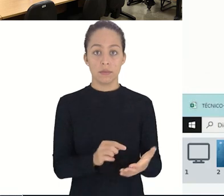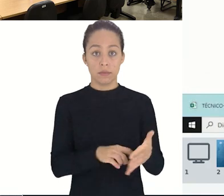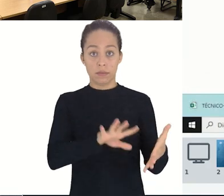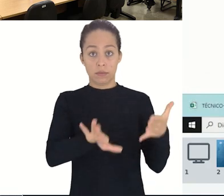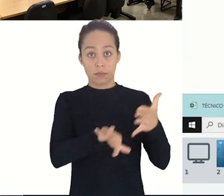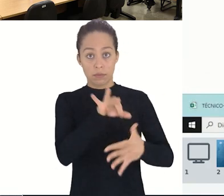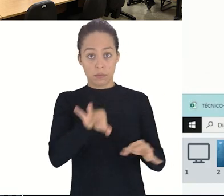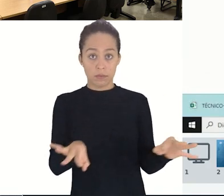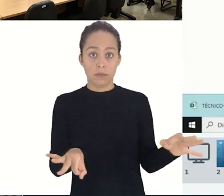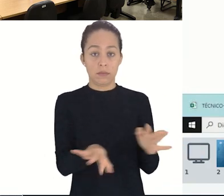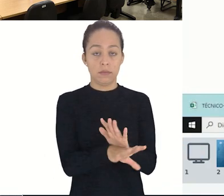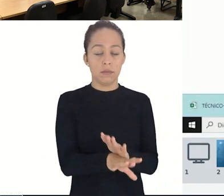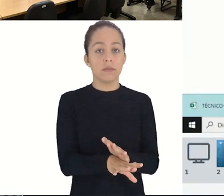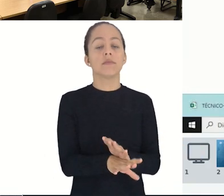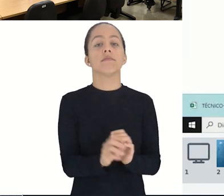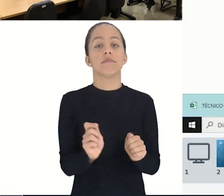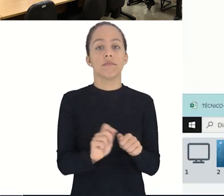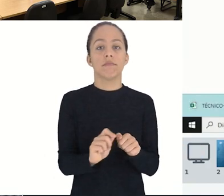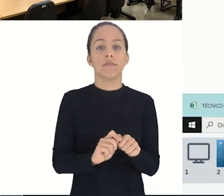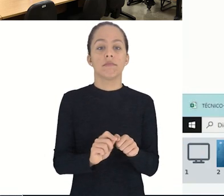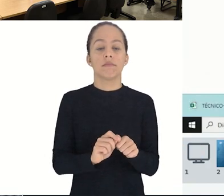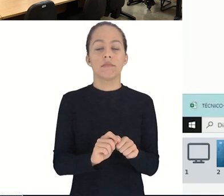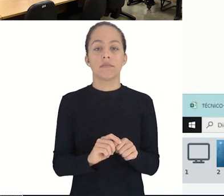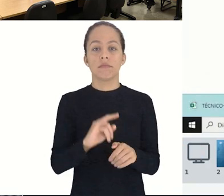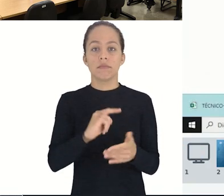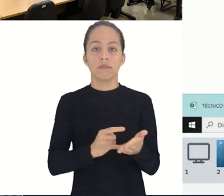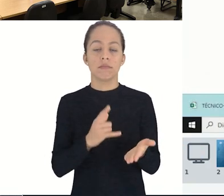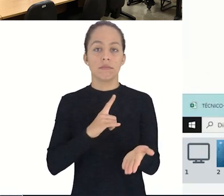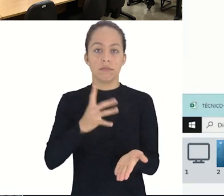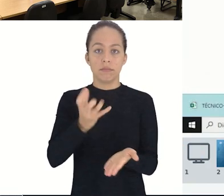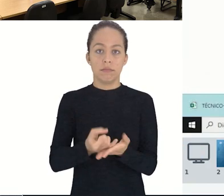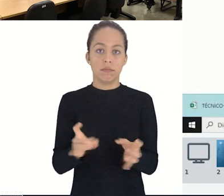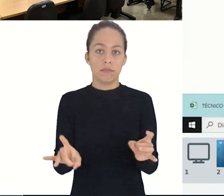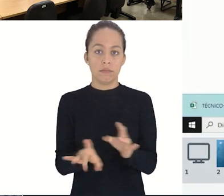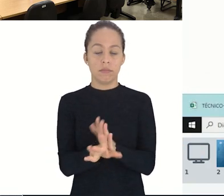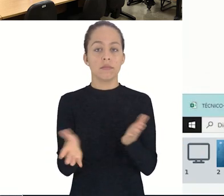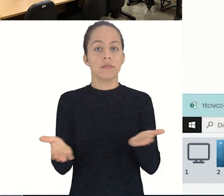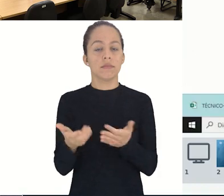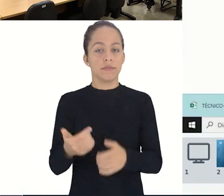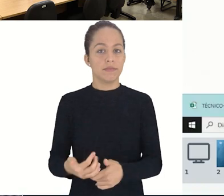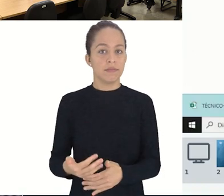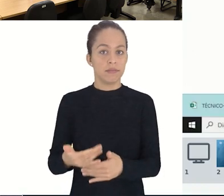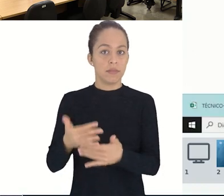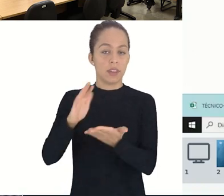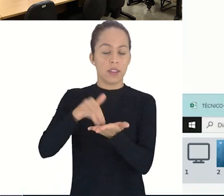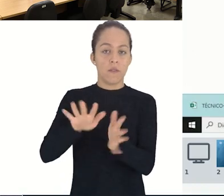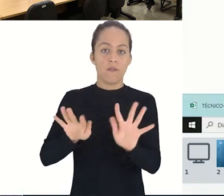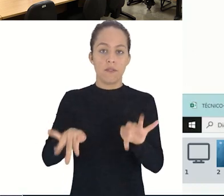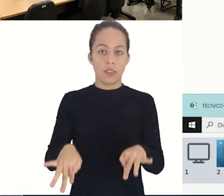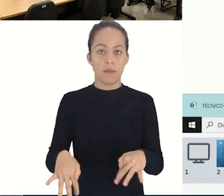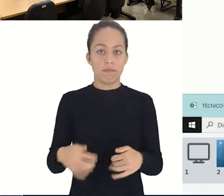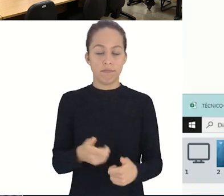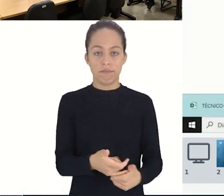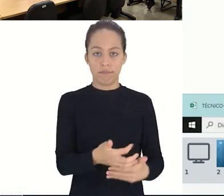Sorteio realizado. Arquivo teve o download concluído. Vamos então rolar a tela até o final da lista.